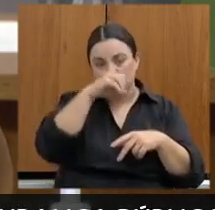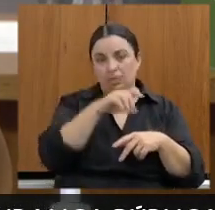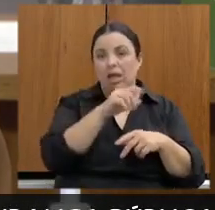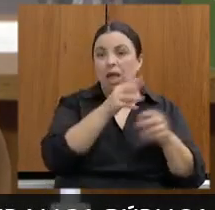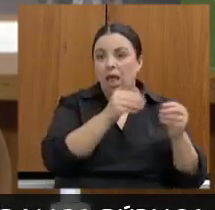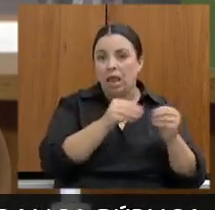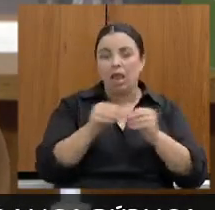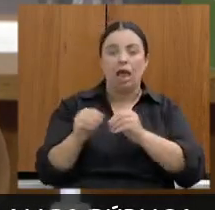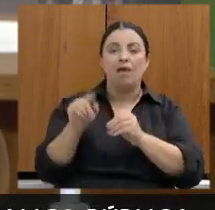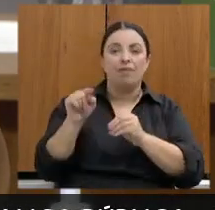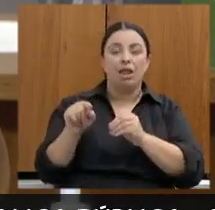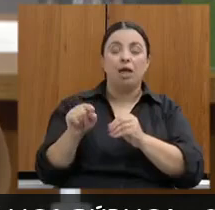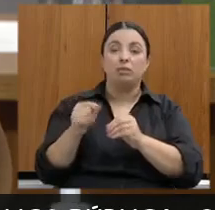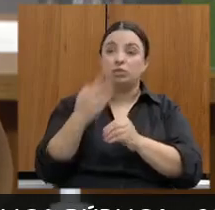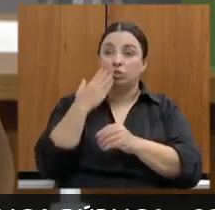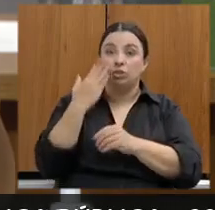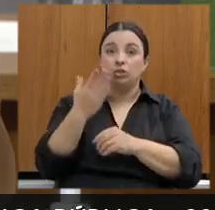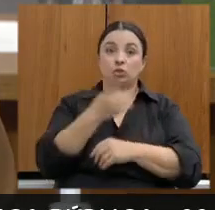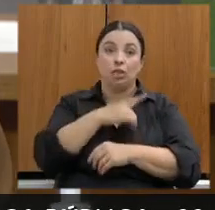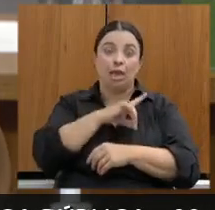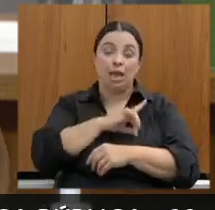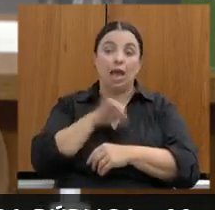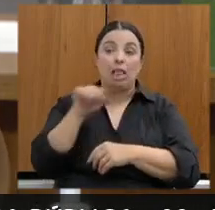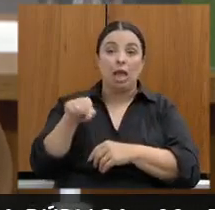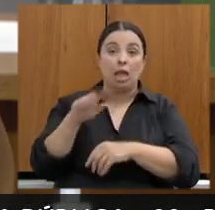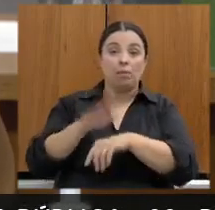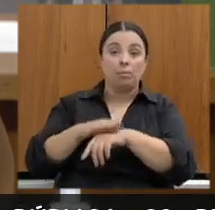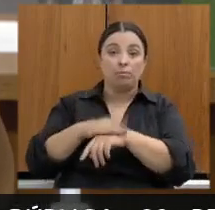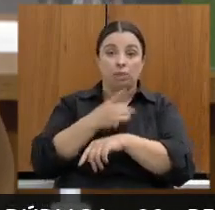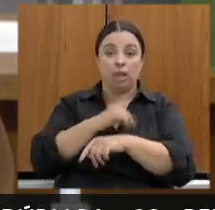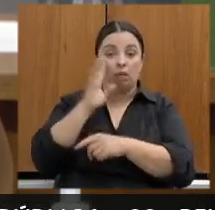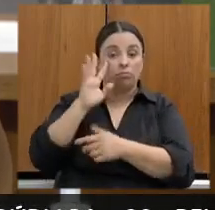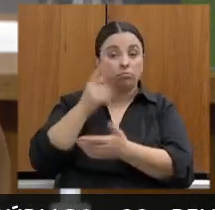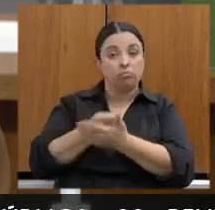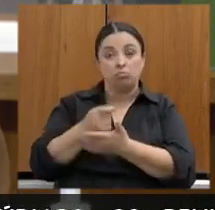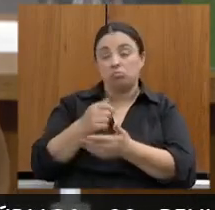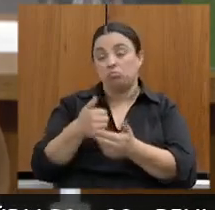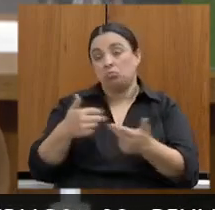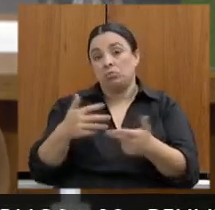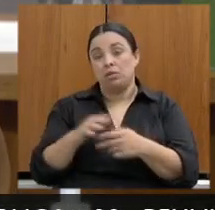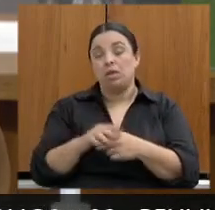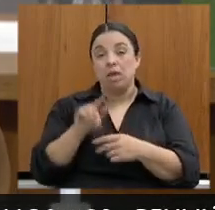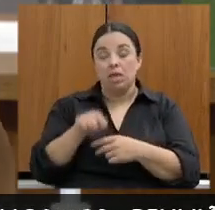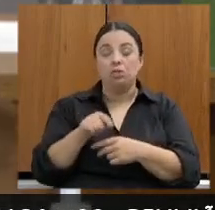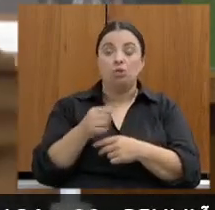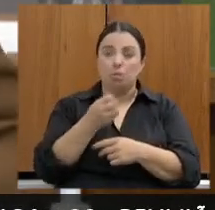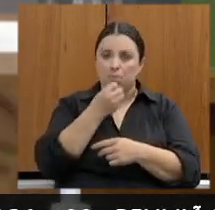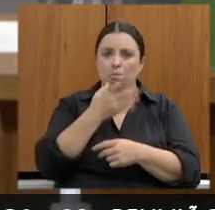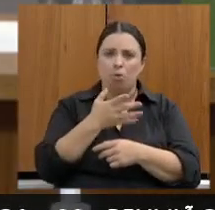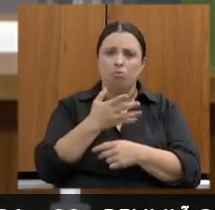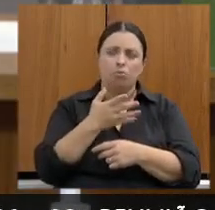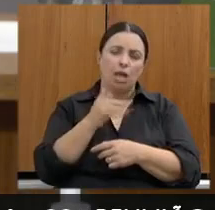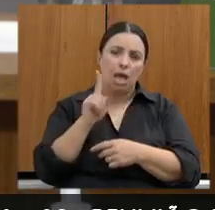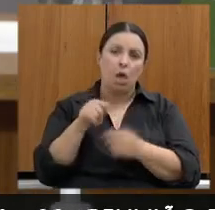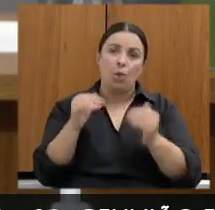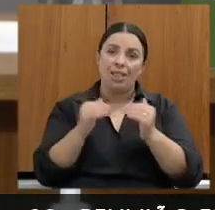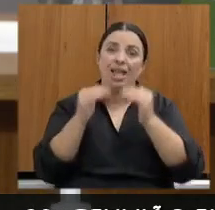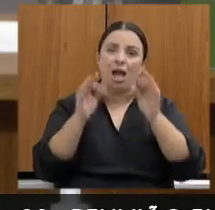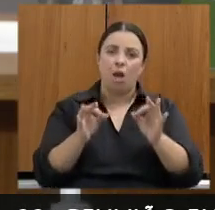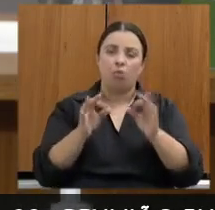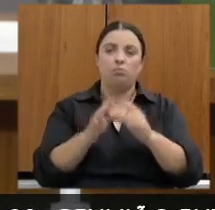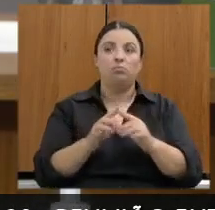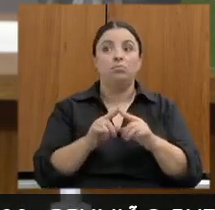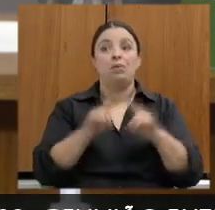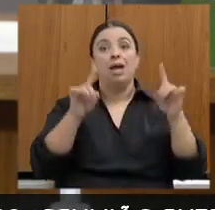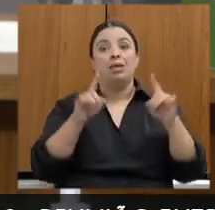ele tomar decisões se tivesse que conduzir ali bem próximo e Seria o ideal só que o nosso modelo